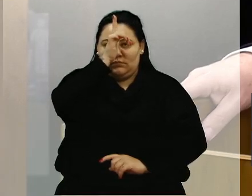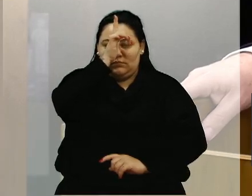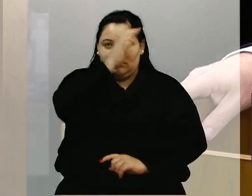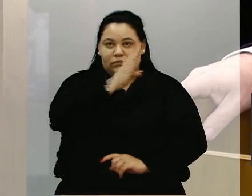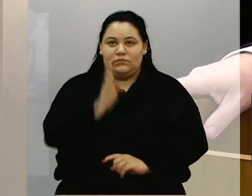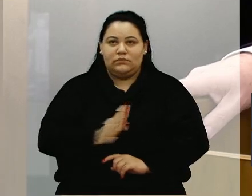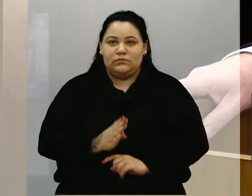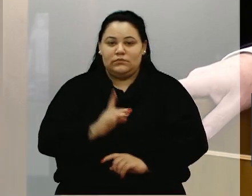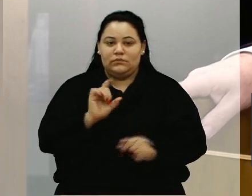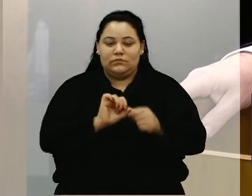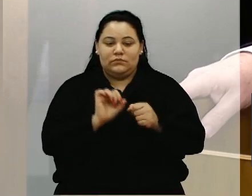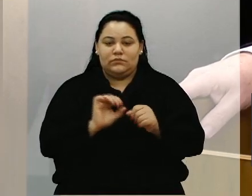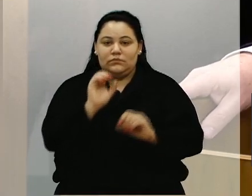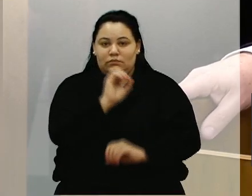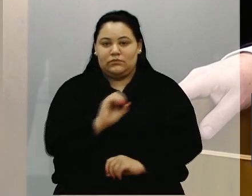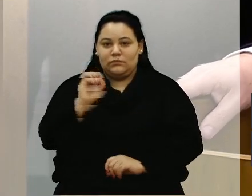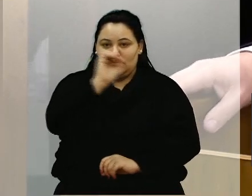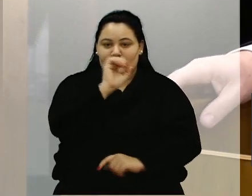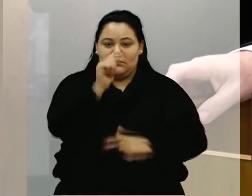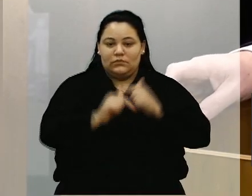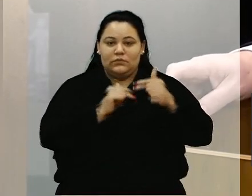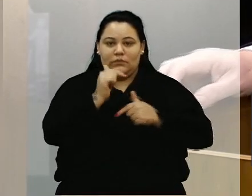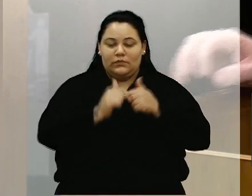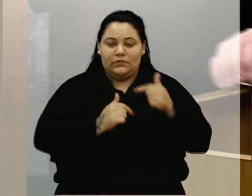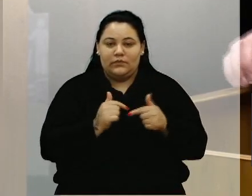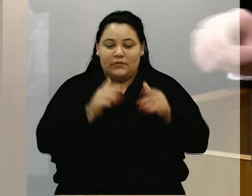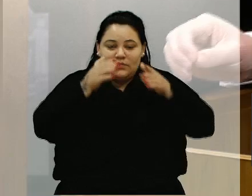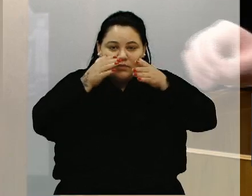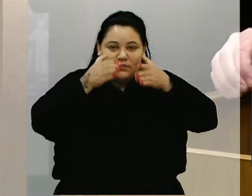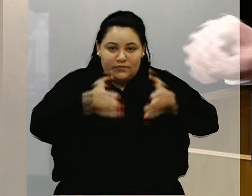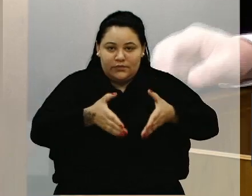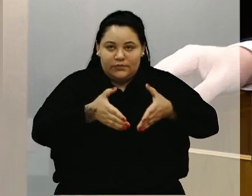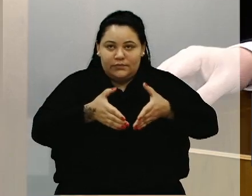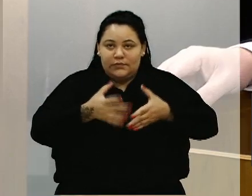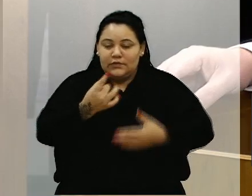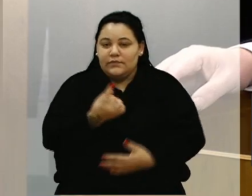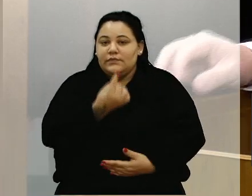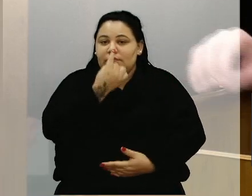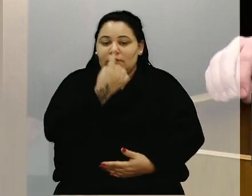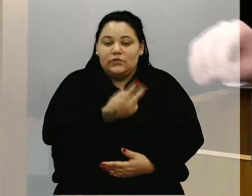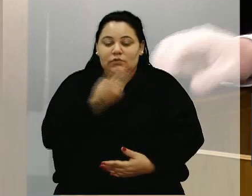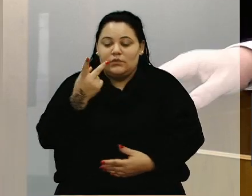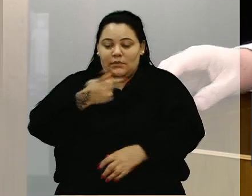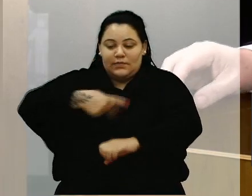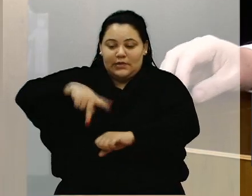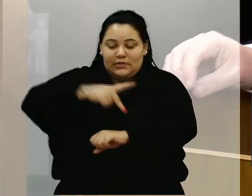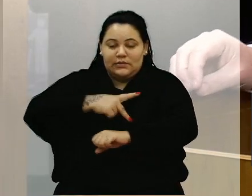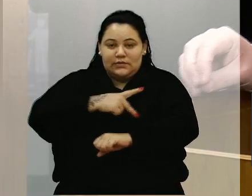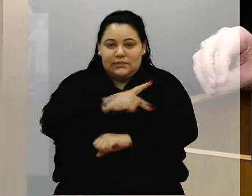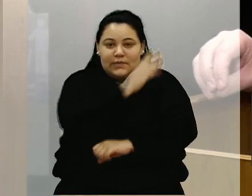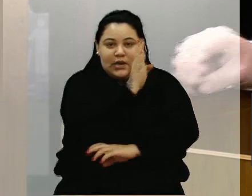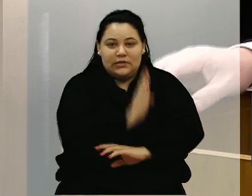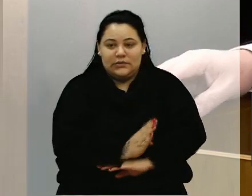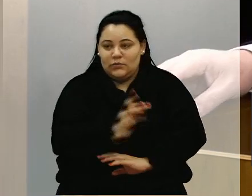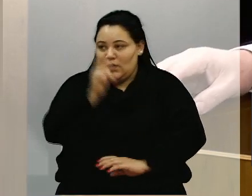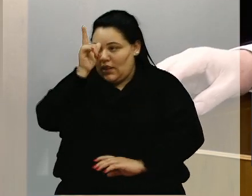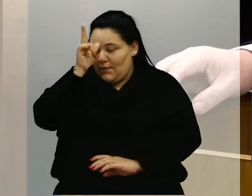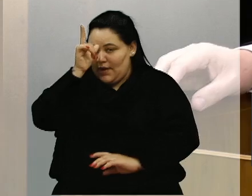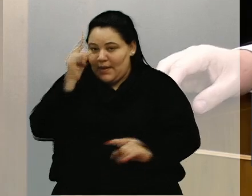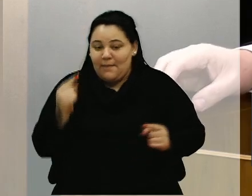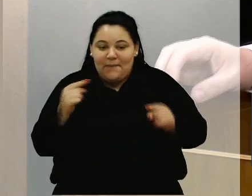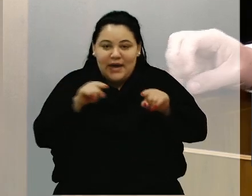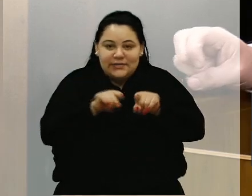um belo trabalho justamente nesta proximidade dos dois países, o Brasil e a Alemanha,